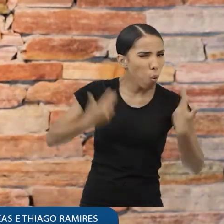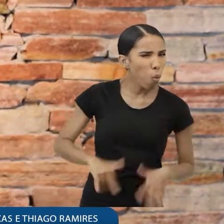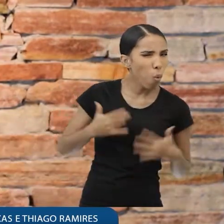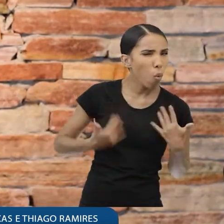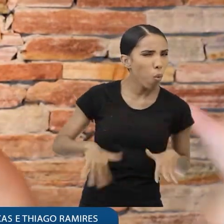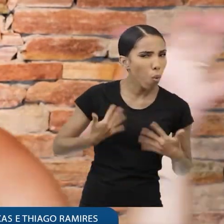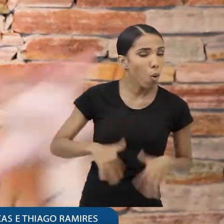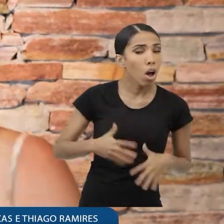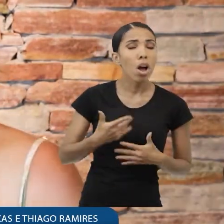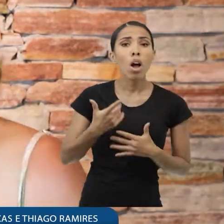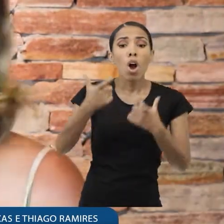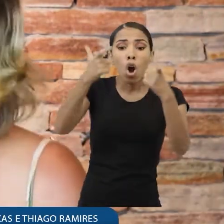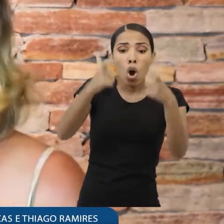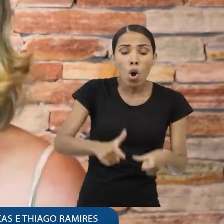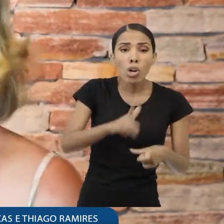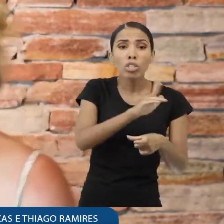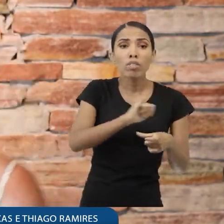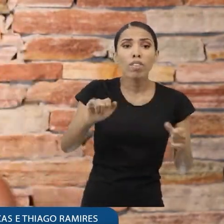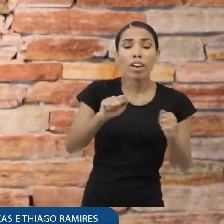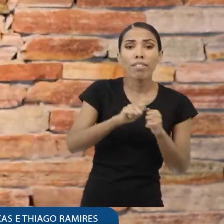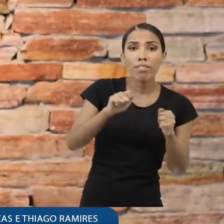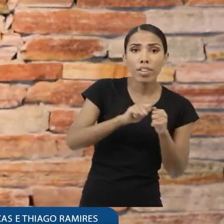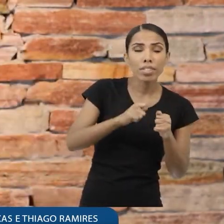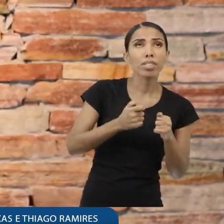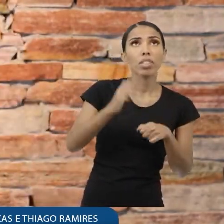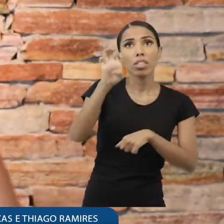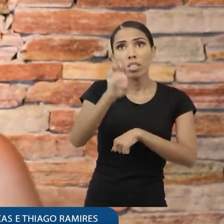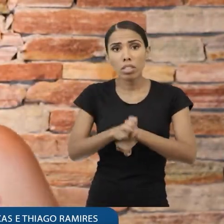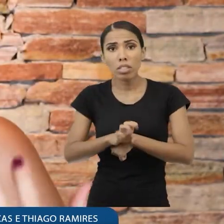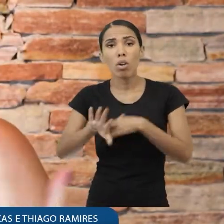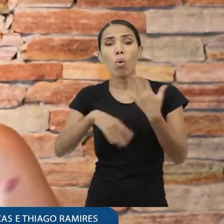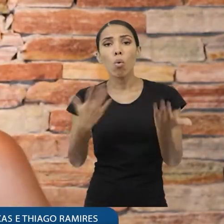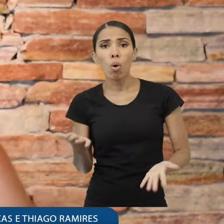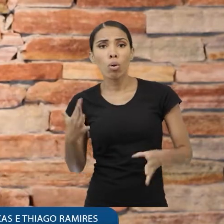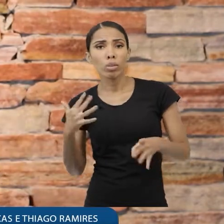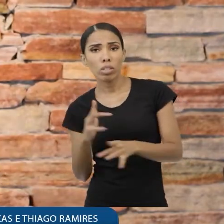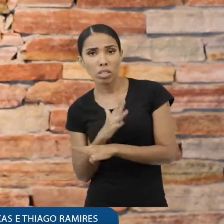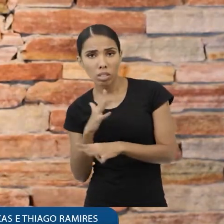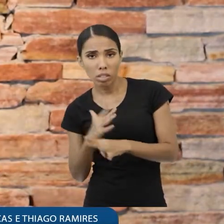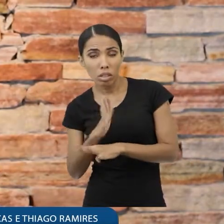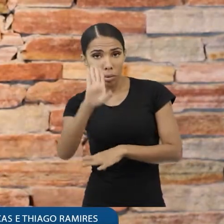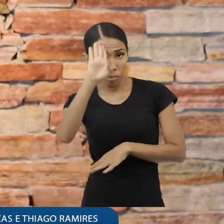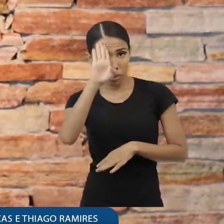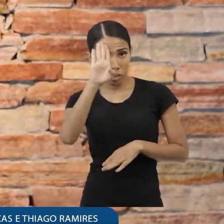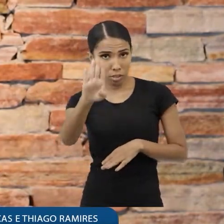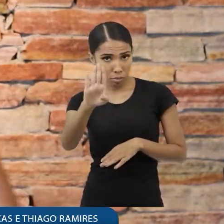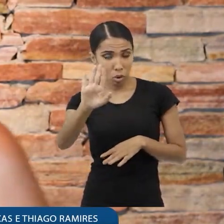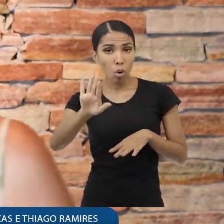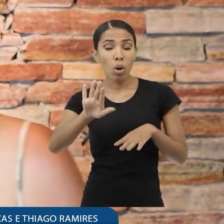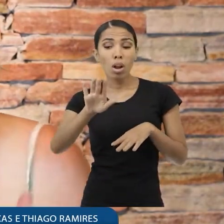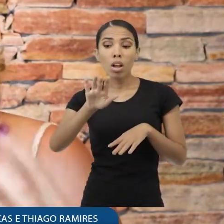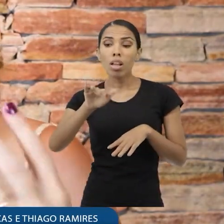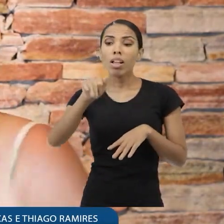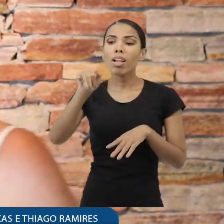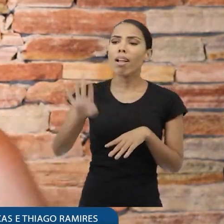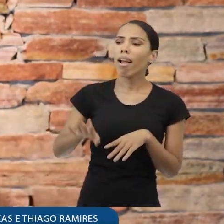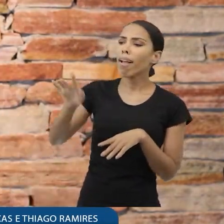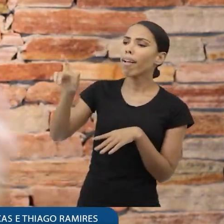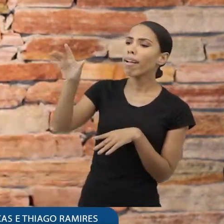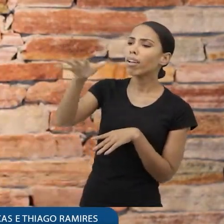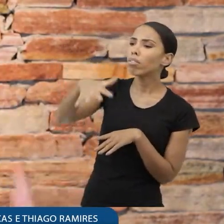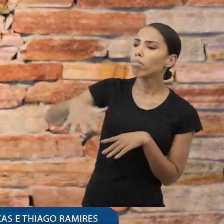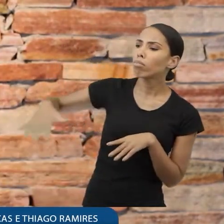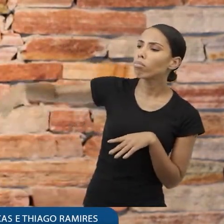o lugar aonde você vai realizar seu projeto. Qual é o estado, qual é a cidade e, principalmente, quais são as empresas